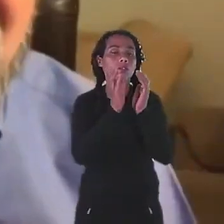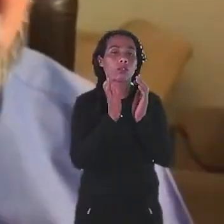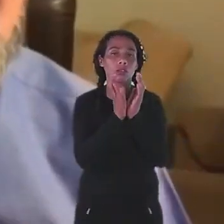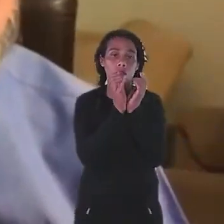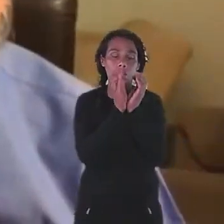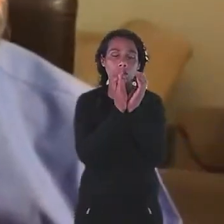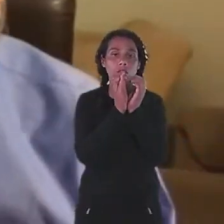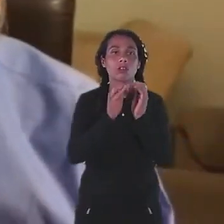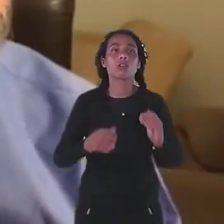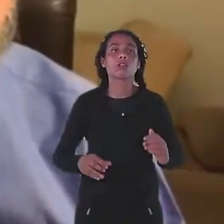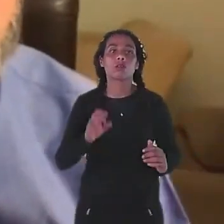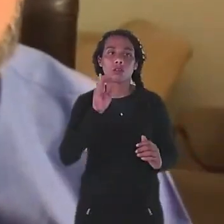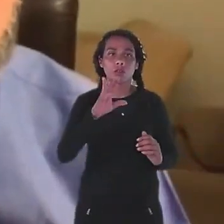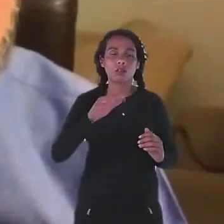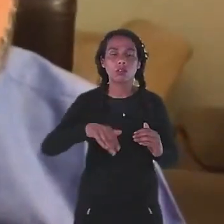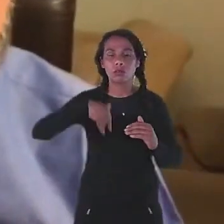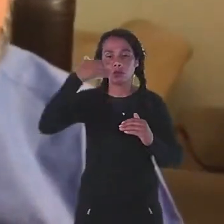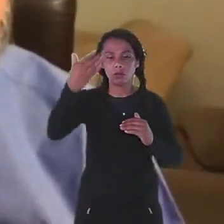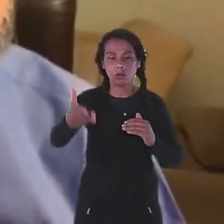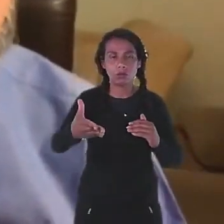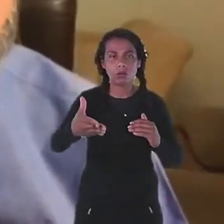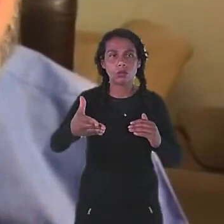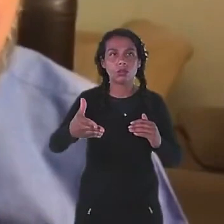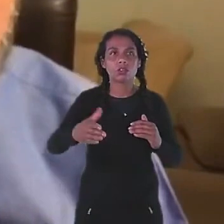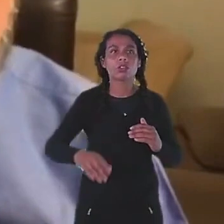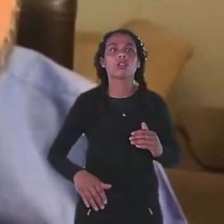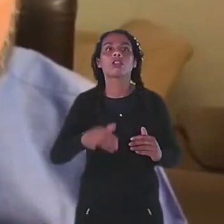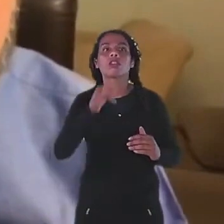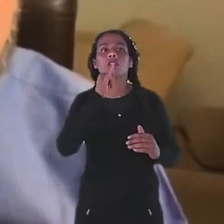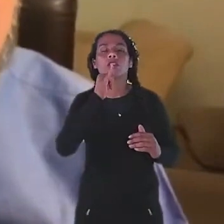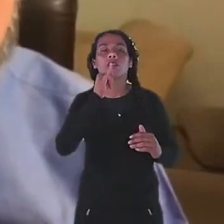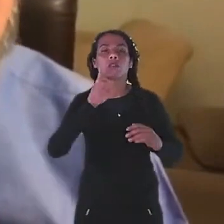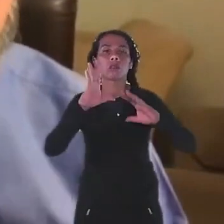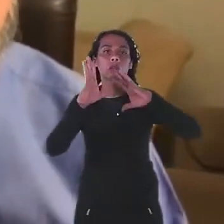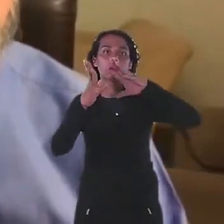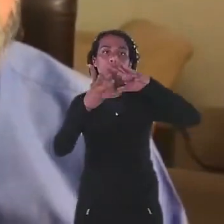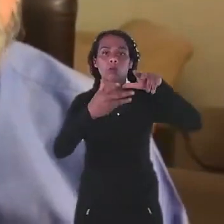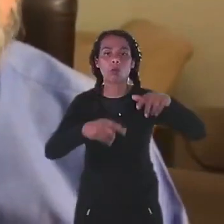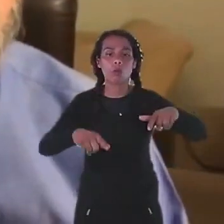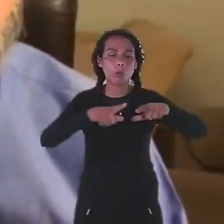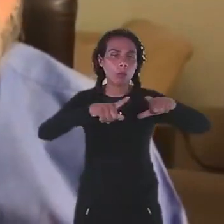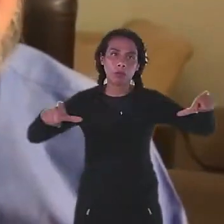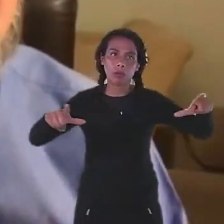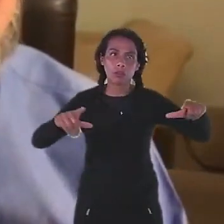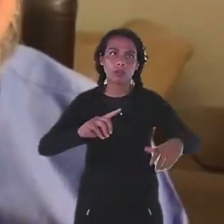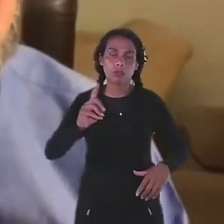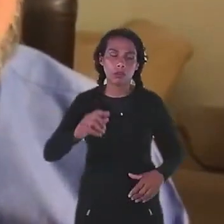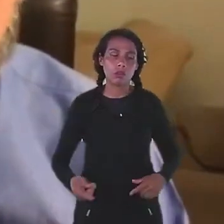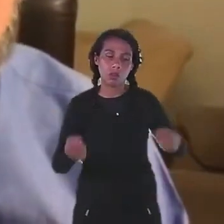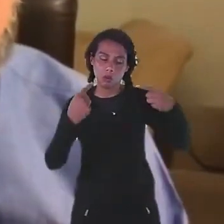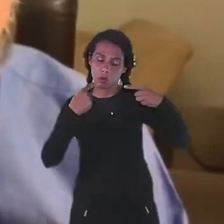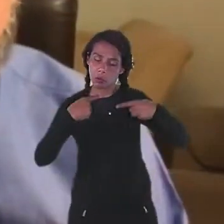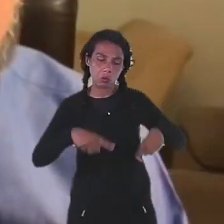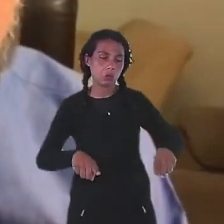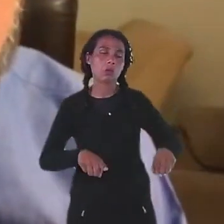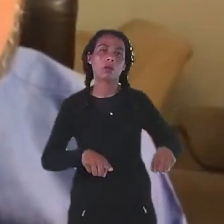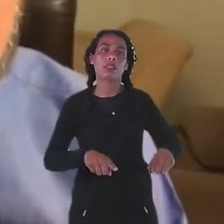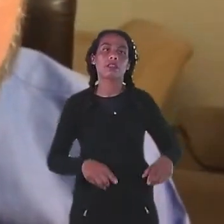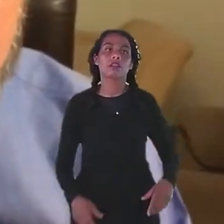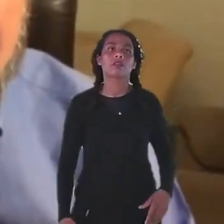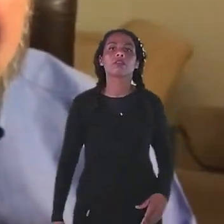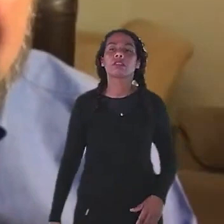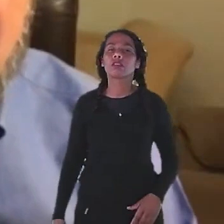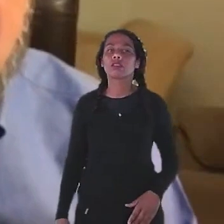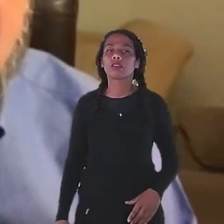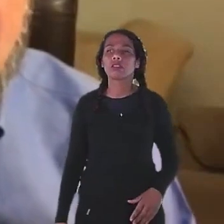não é verdade. Tem um universo aqui fora, porque a gente consegue medir que existe algo aqui fora. Mas o que existe aqui